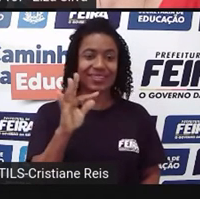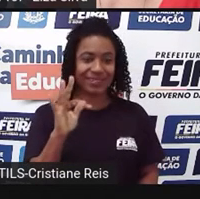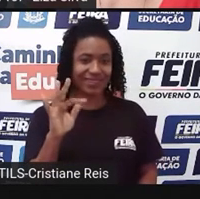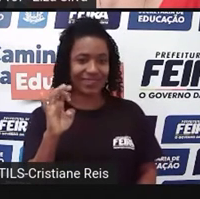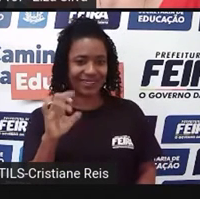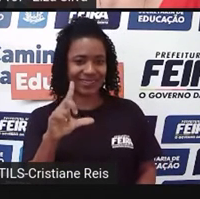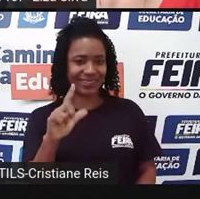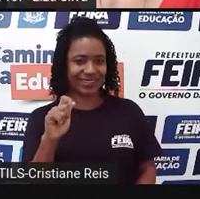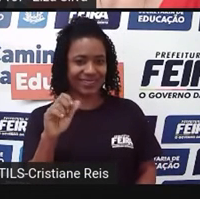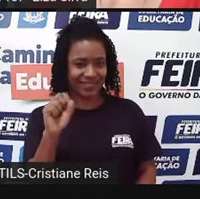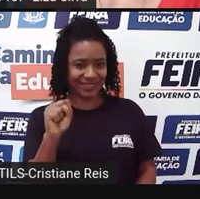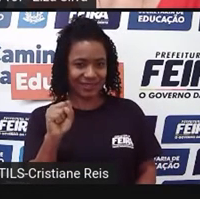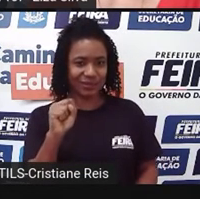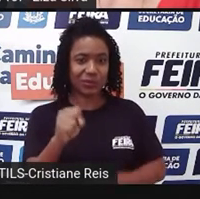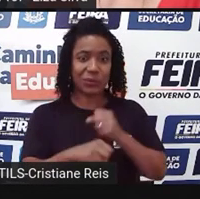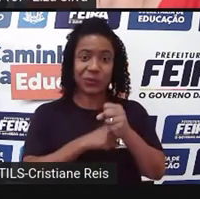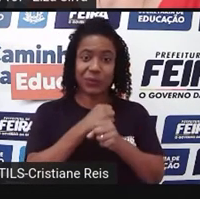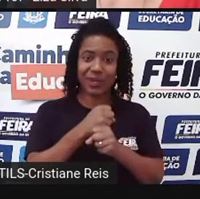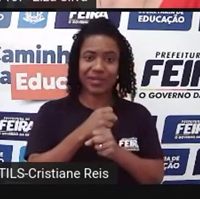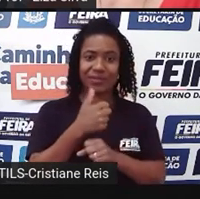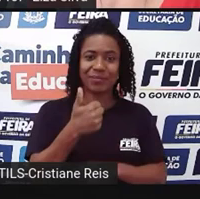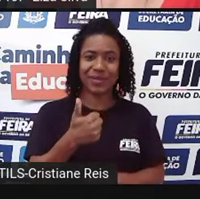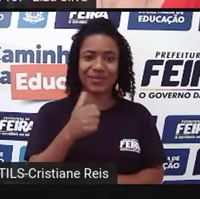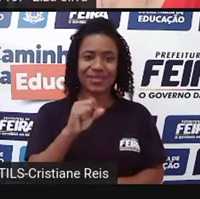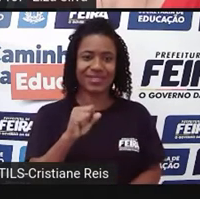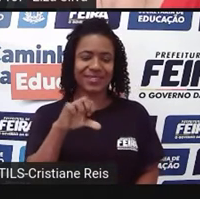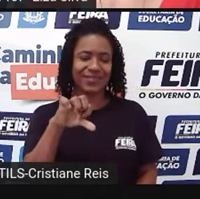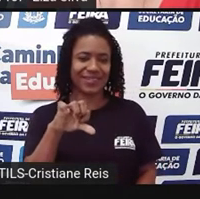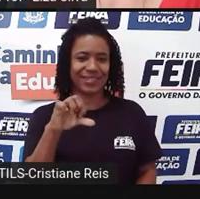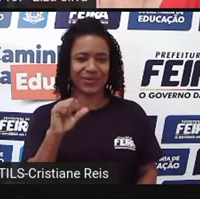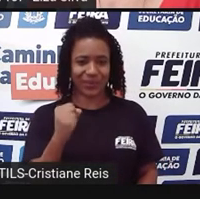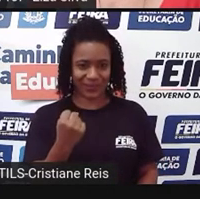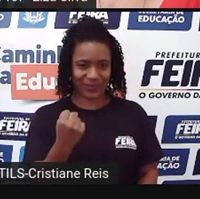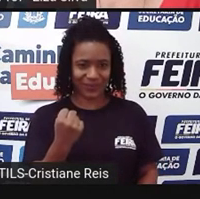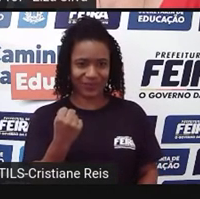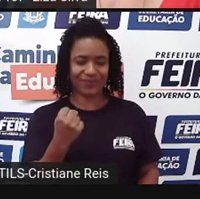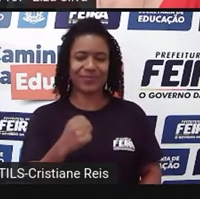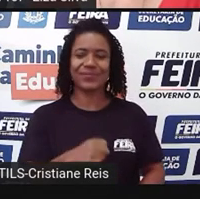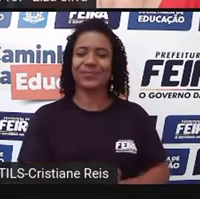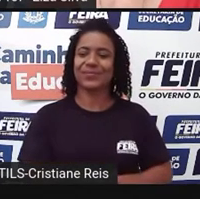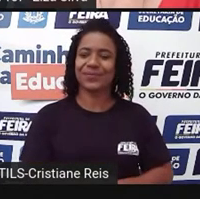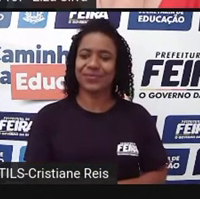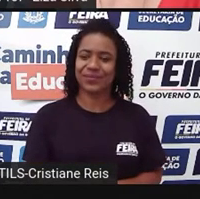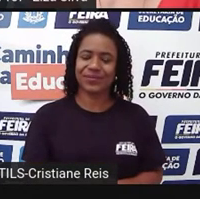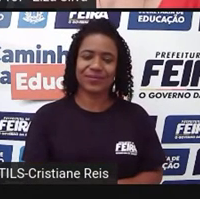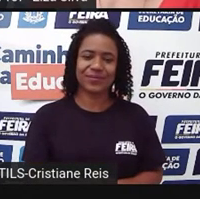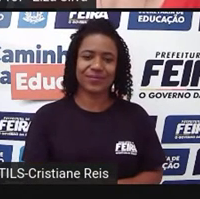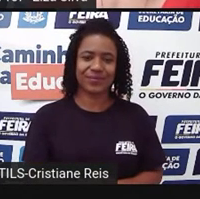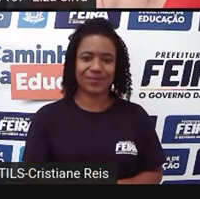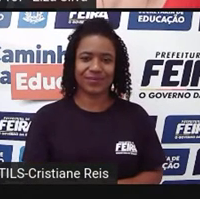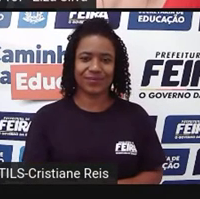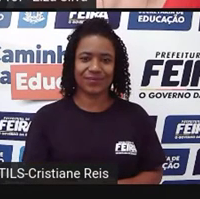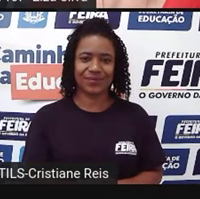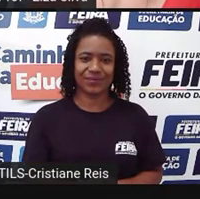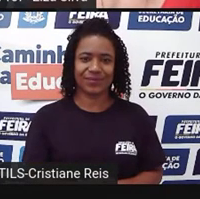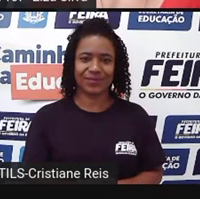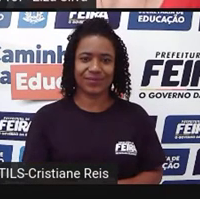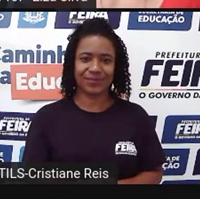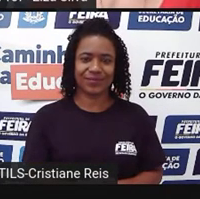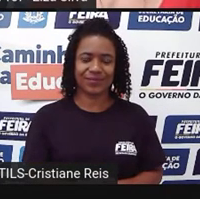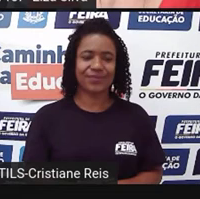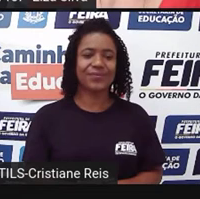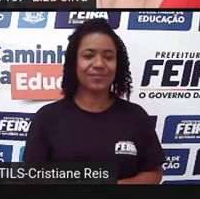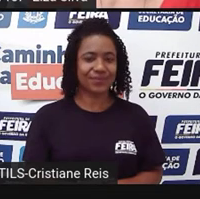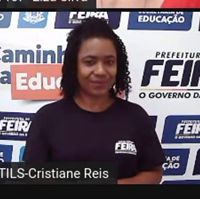m898 então enigmas aetteam need is next one